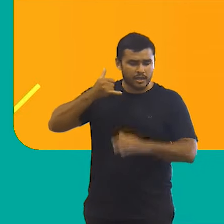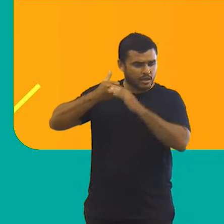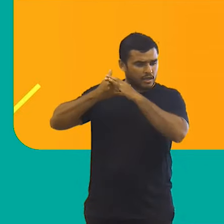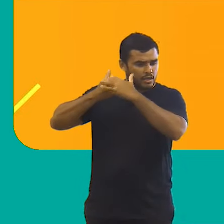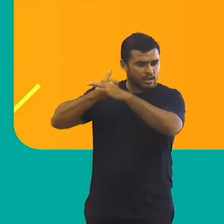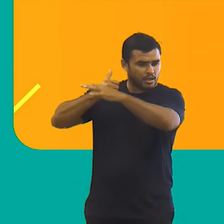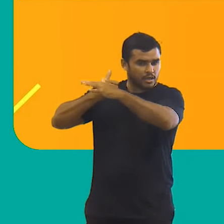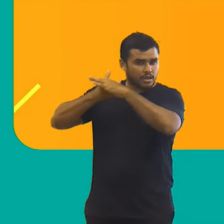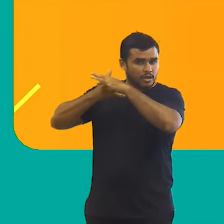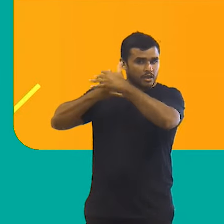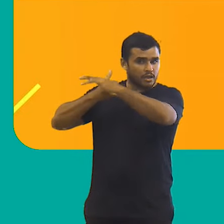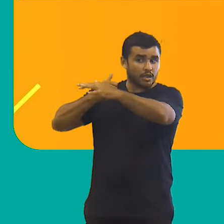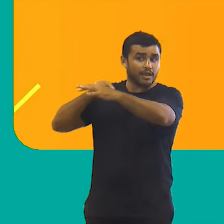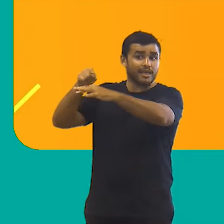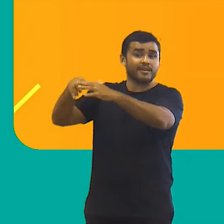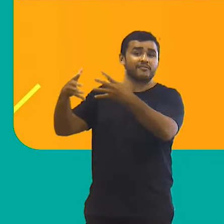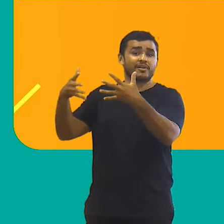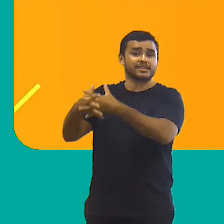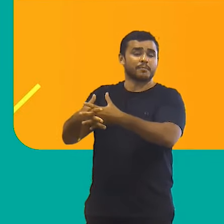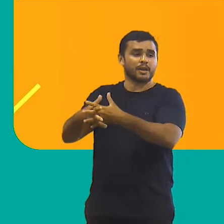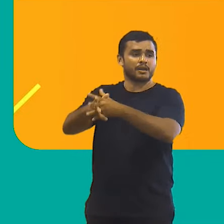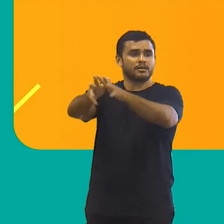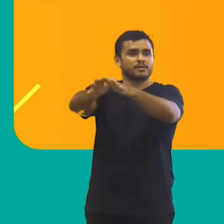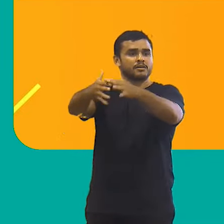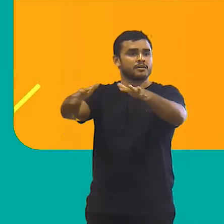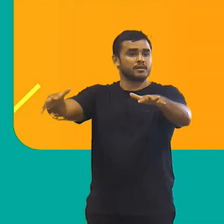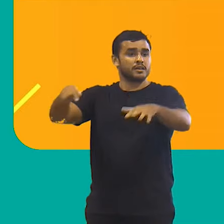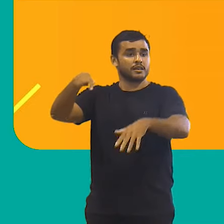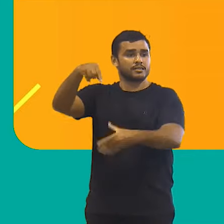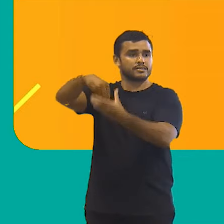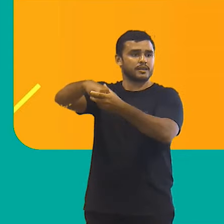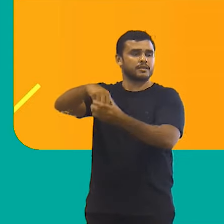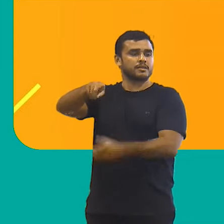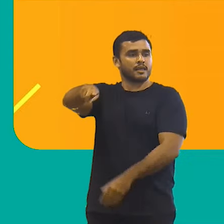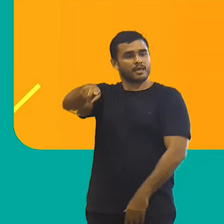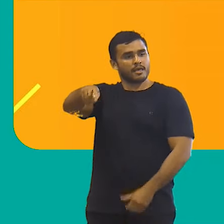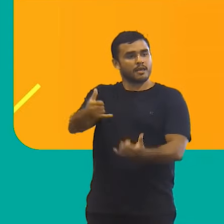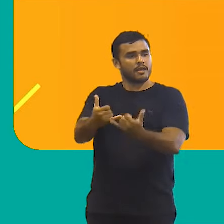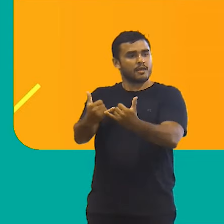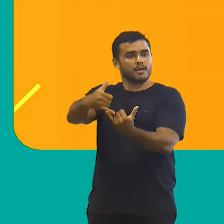eliminar fontes de sinais eletromagnéticos que possam, grife,